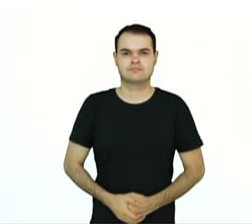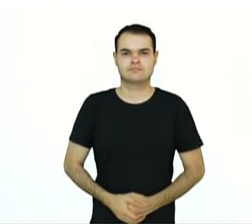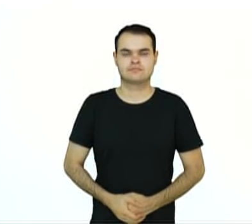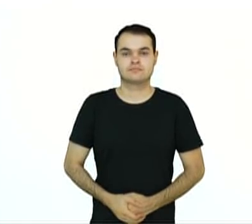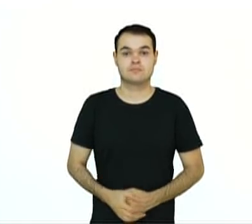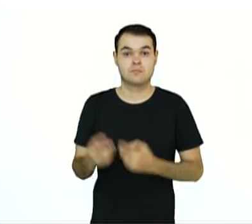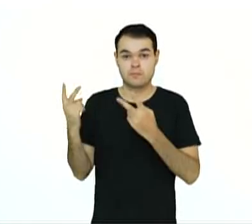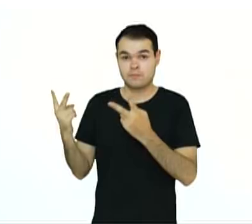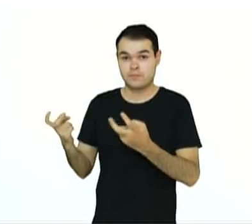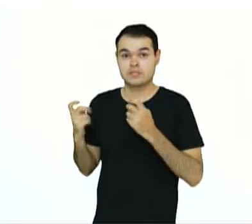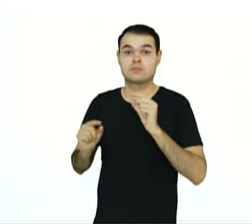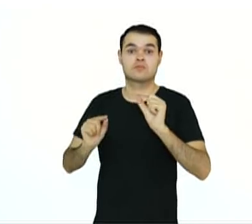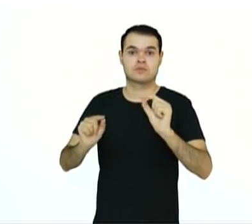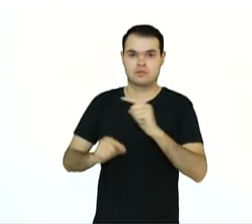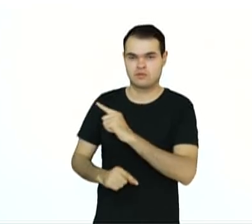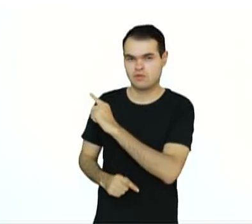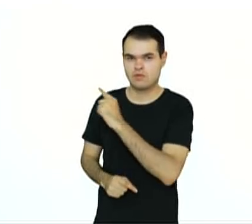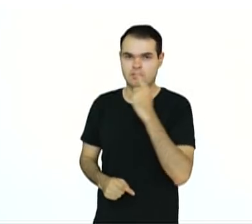Perceba o seguinte, ó.